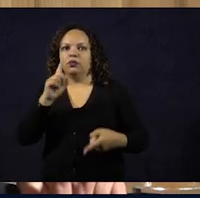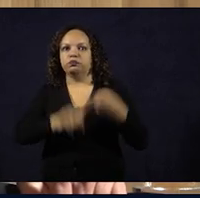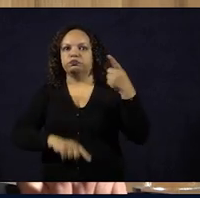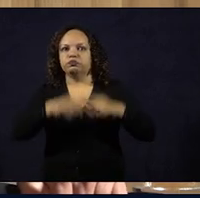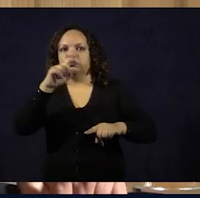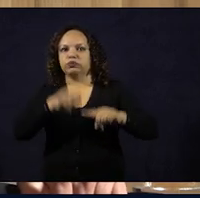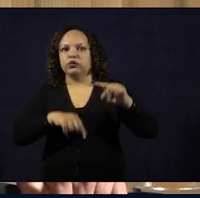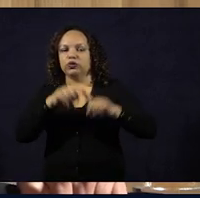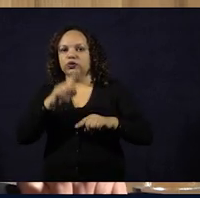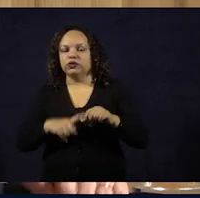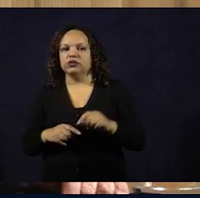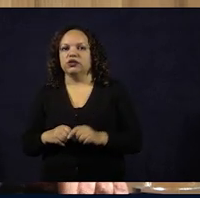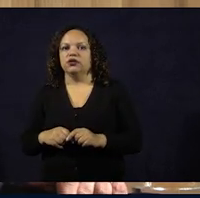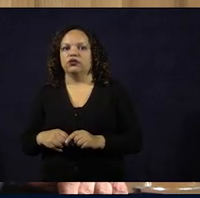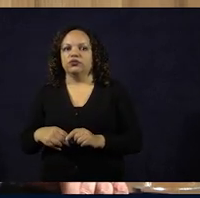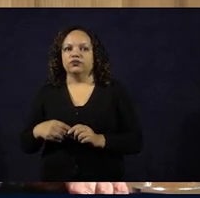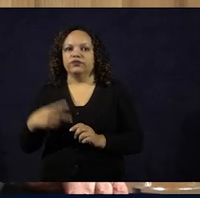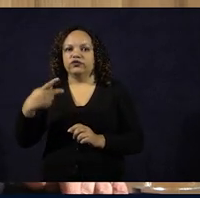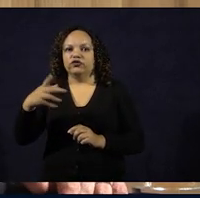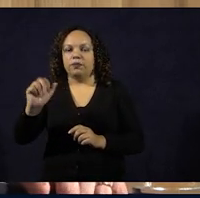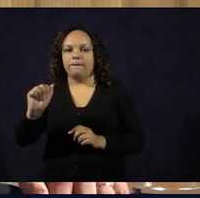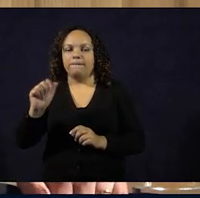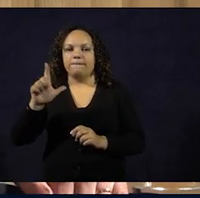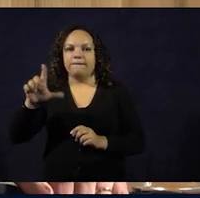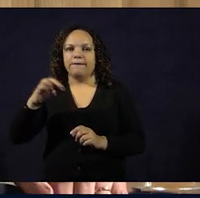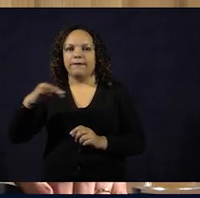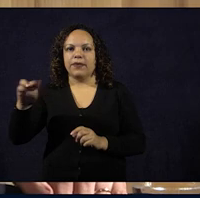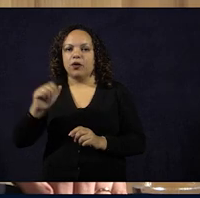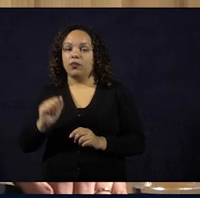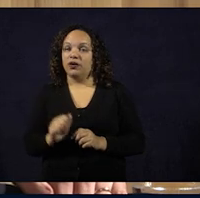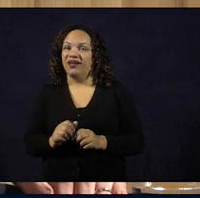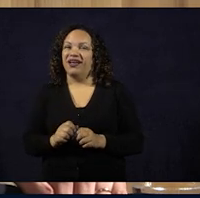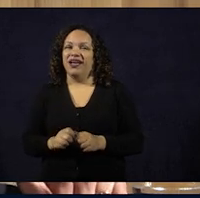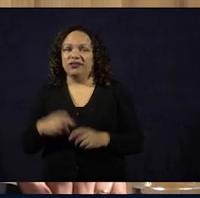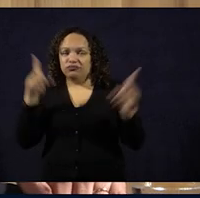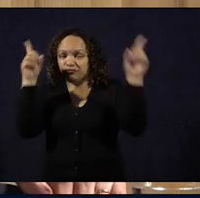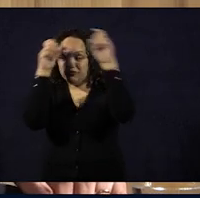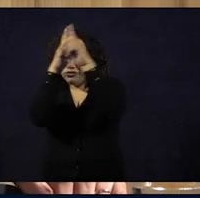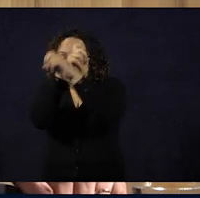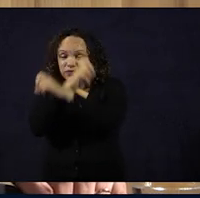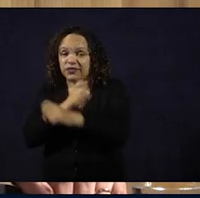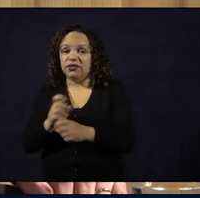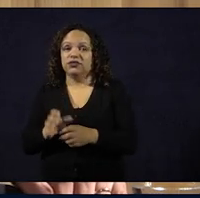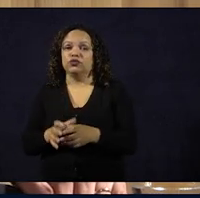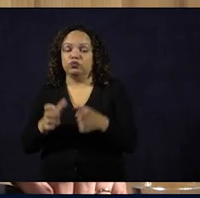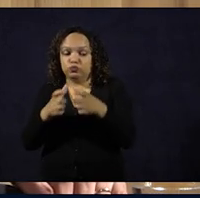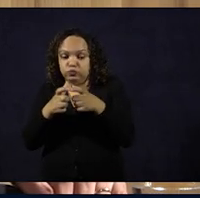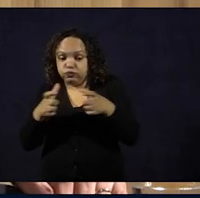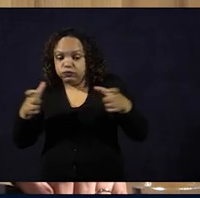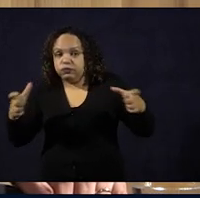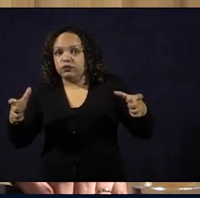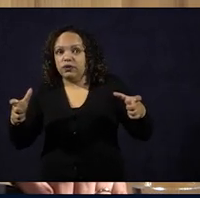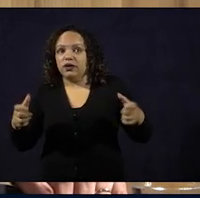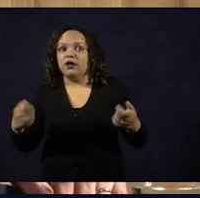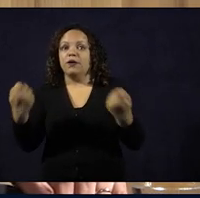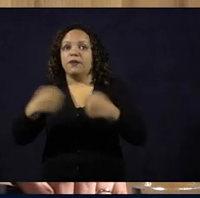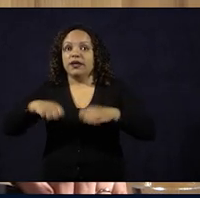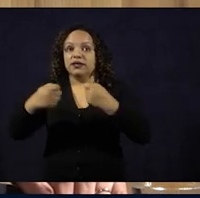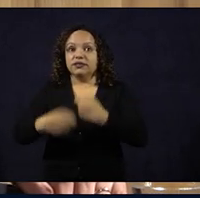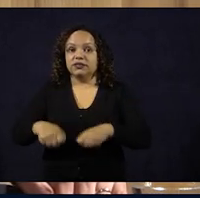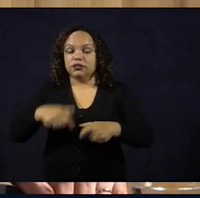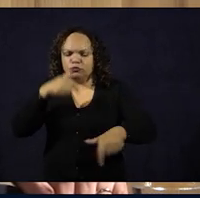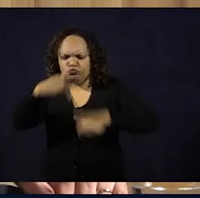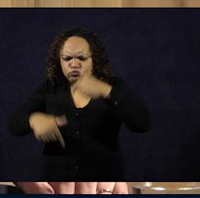Então a primeira situação é não é fácil expandir né A segunda situação é que demanda um investimento grande